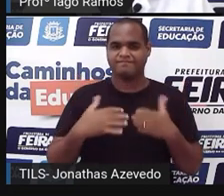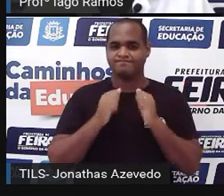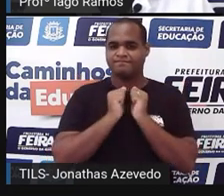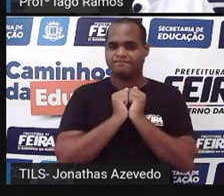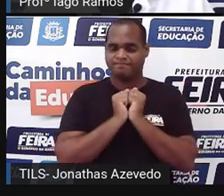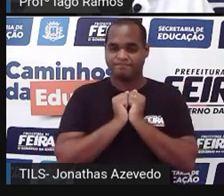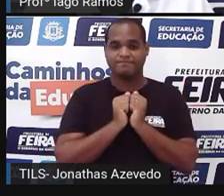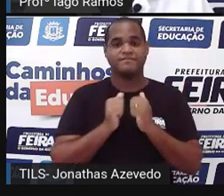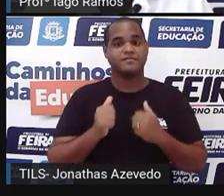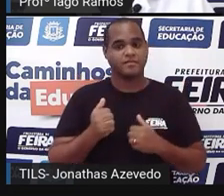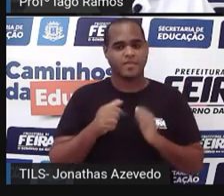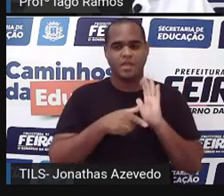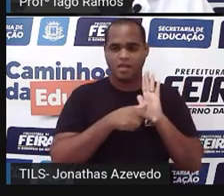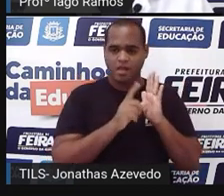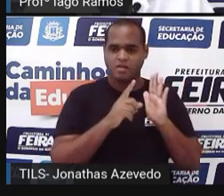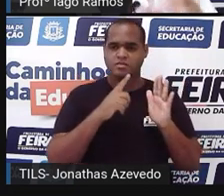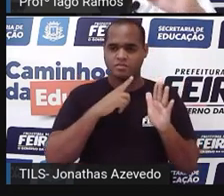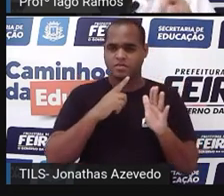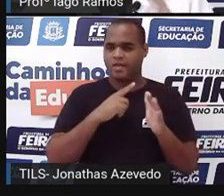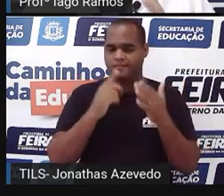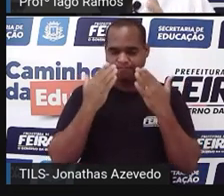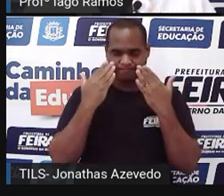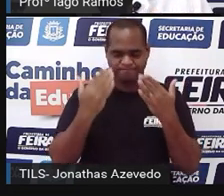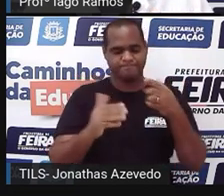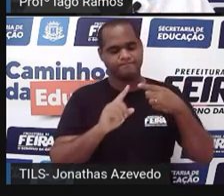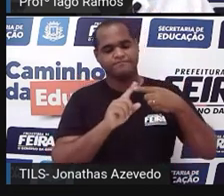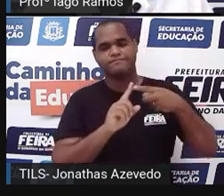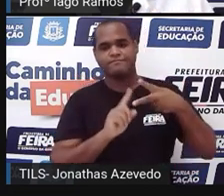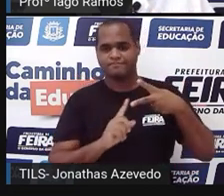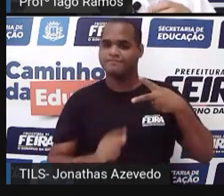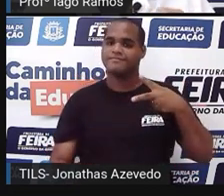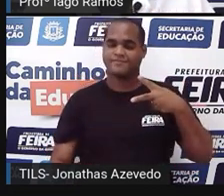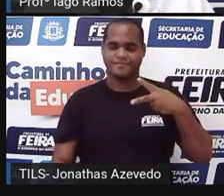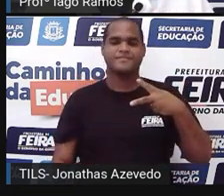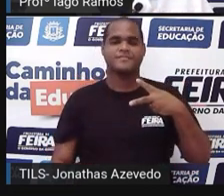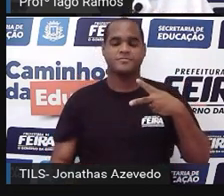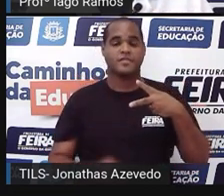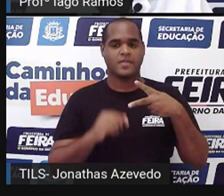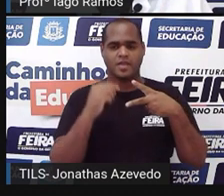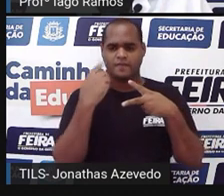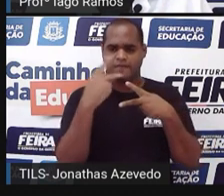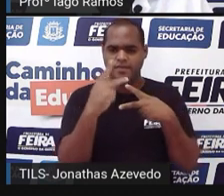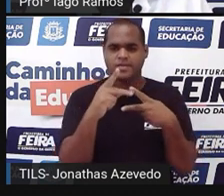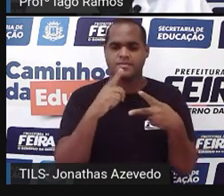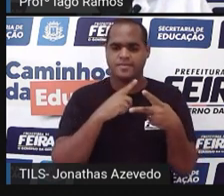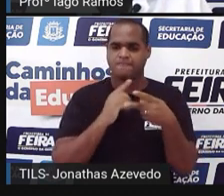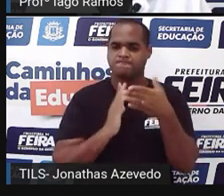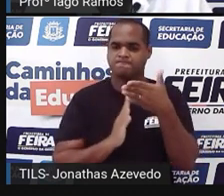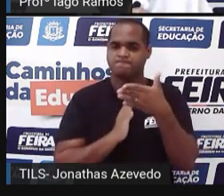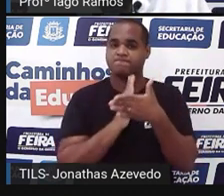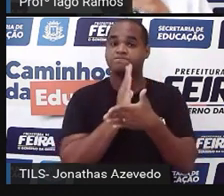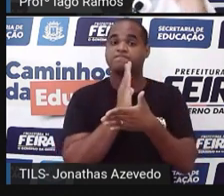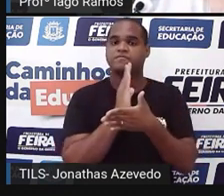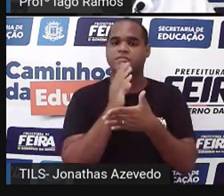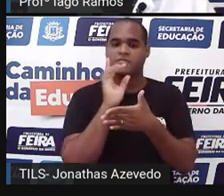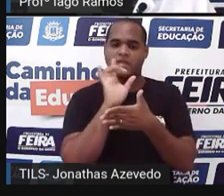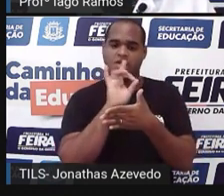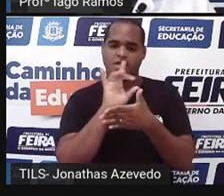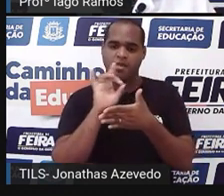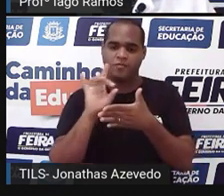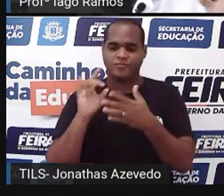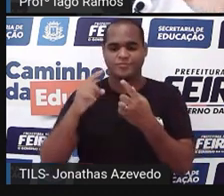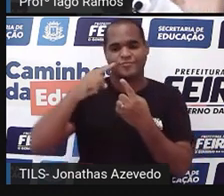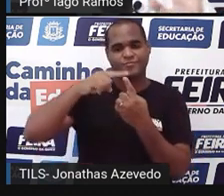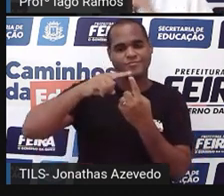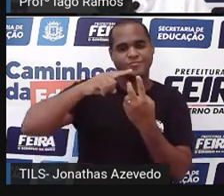antes de eu mostrar o boletim a gente vai considerar duas coisas tá bom que para você ser aprovado em cada